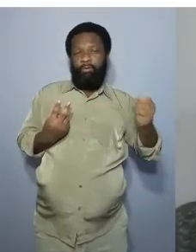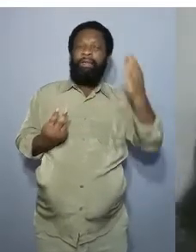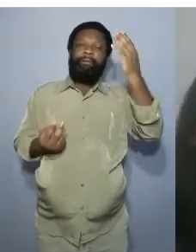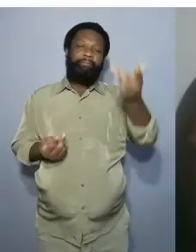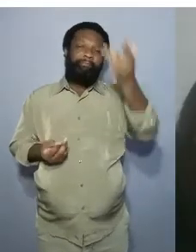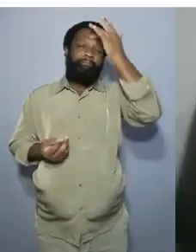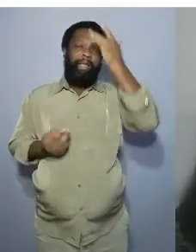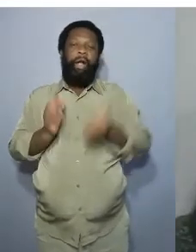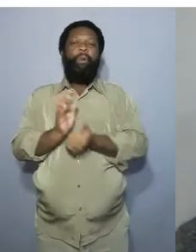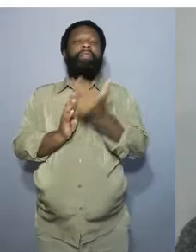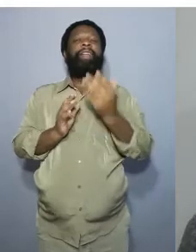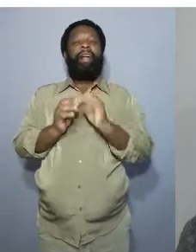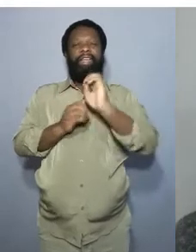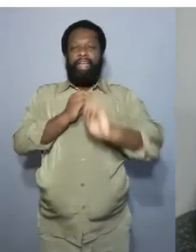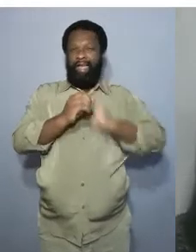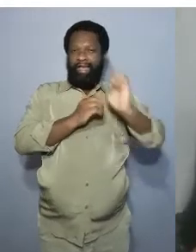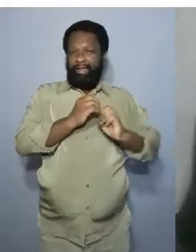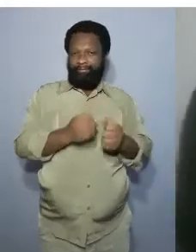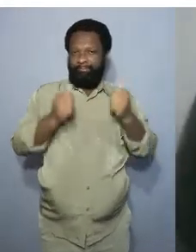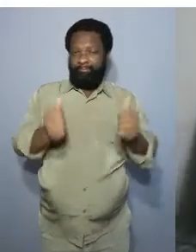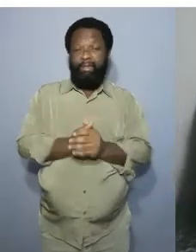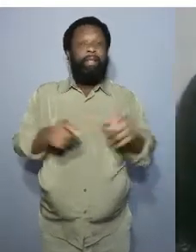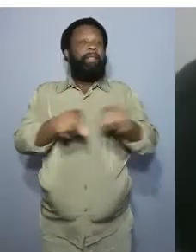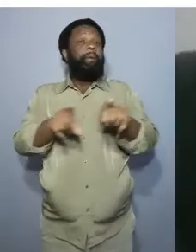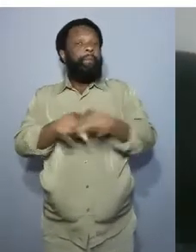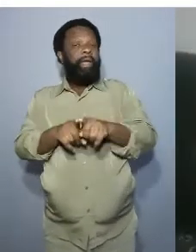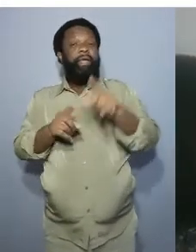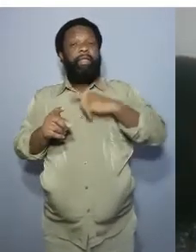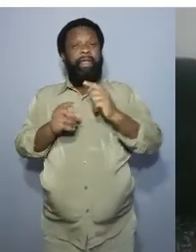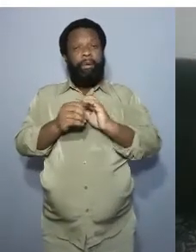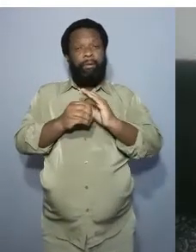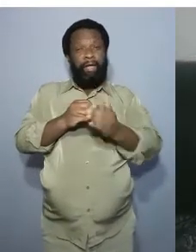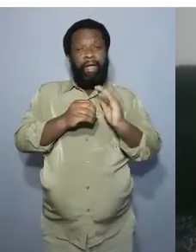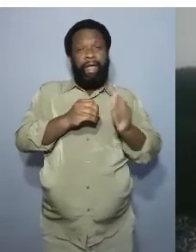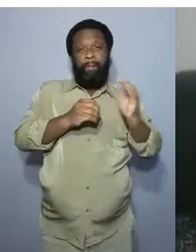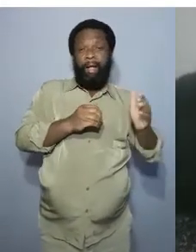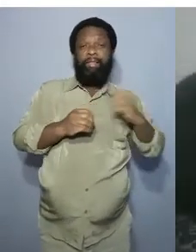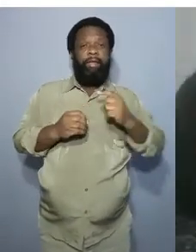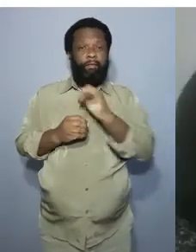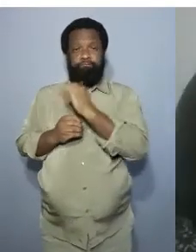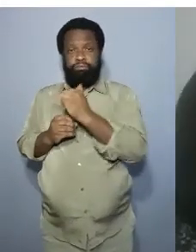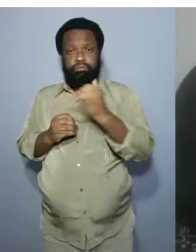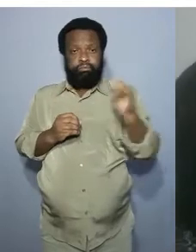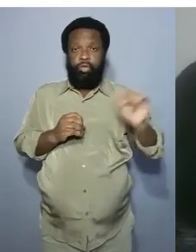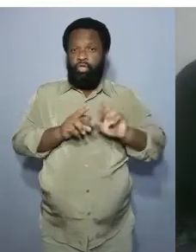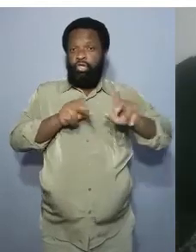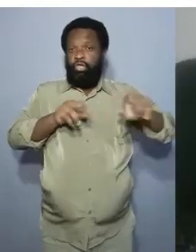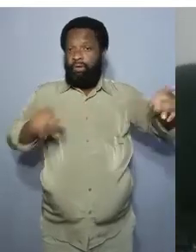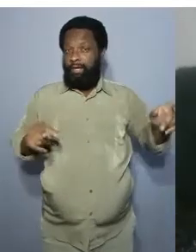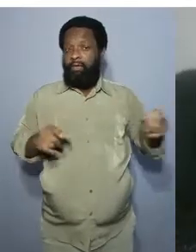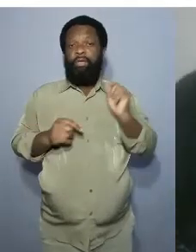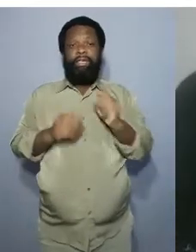que podem caber em cada uma das camadas. Tudo bem? Além disso, pessoal, essas camadas têm uma diferença energética, ou